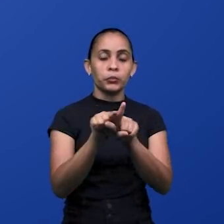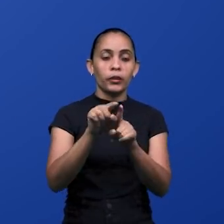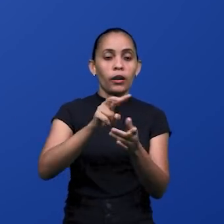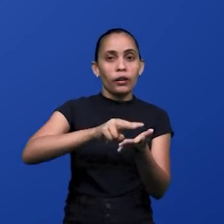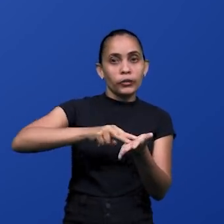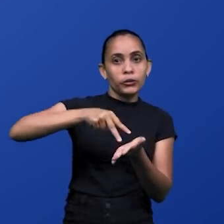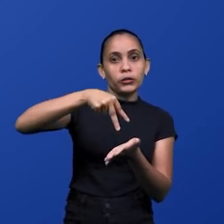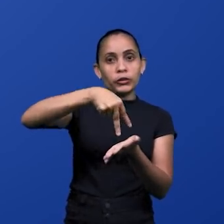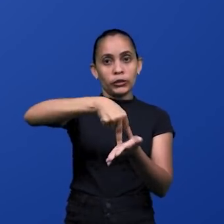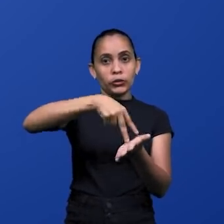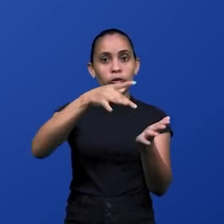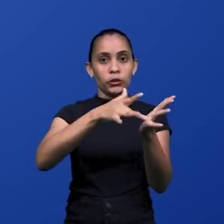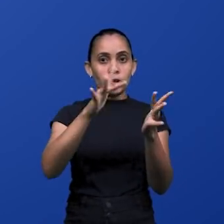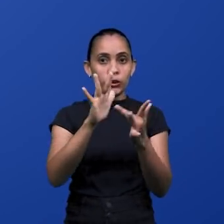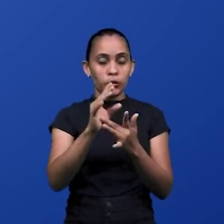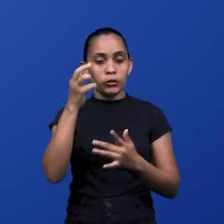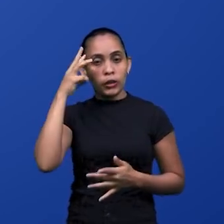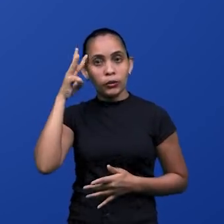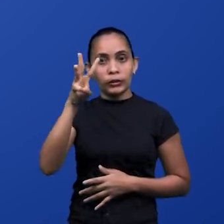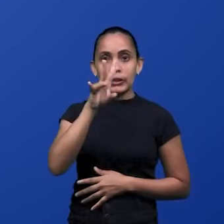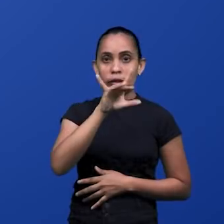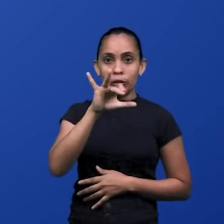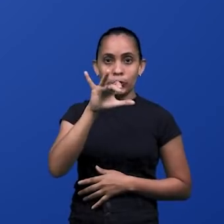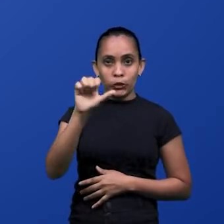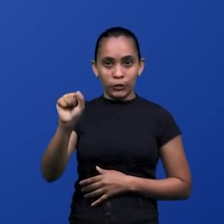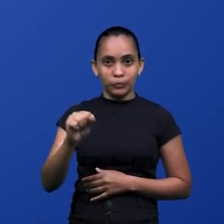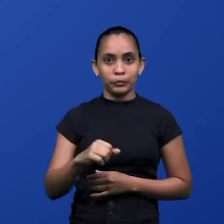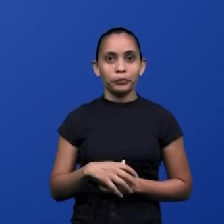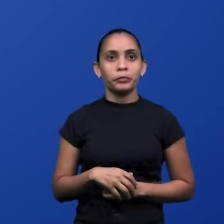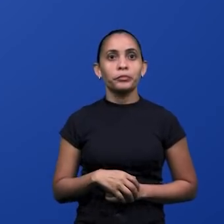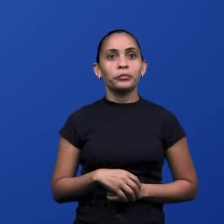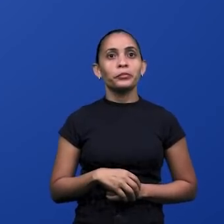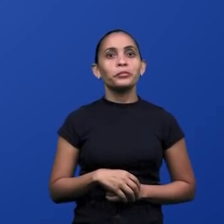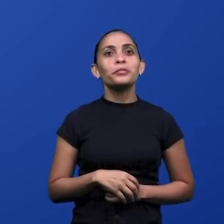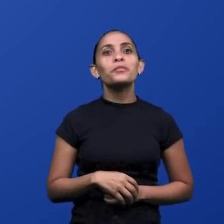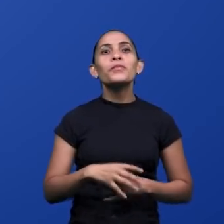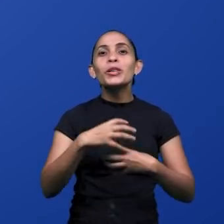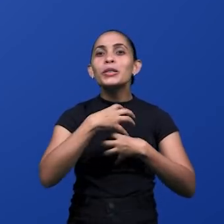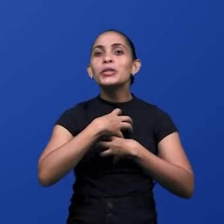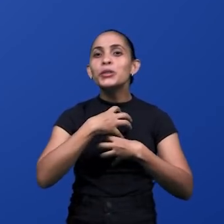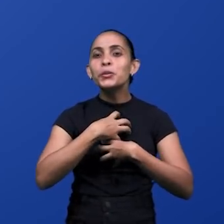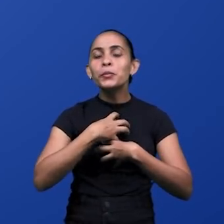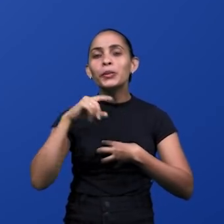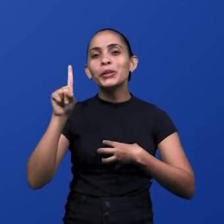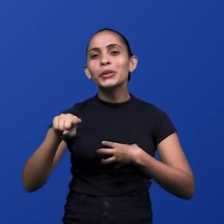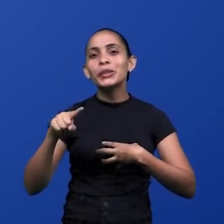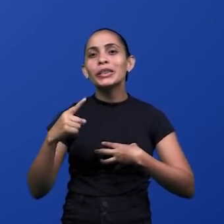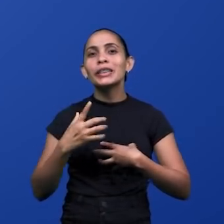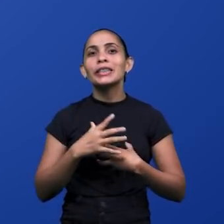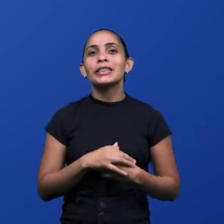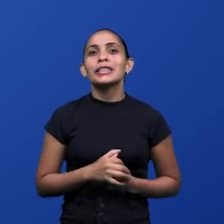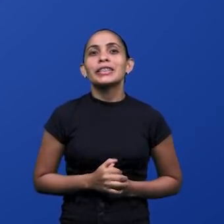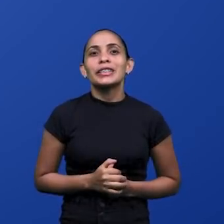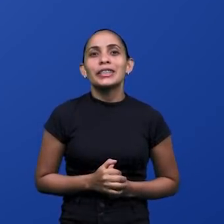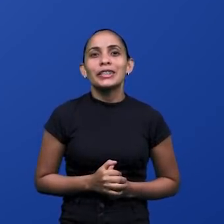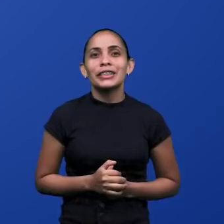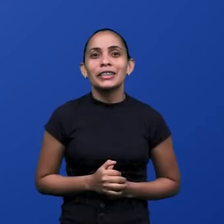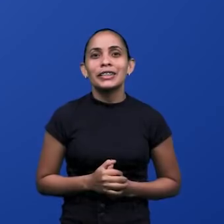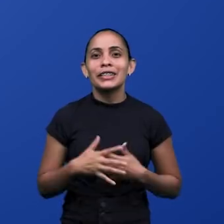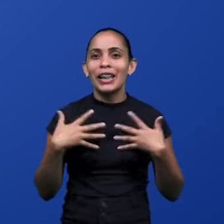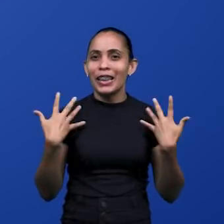a ressurreição de Jesus no terceiro dia. O sentimento dele era a alegria da